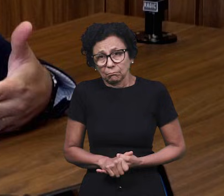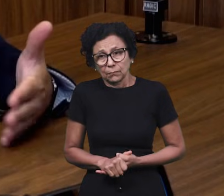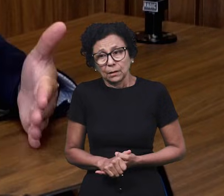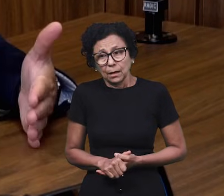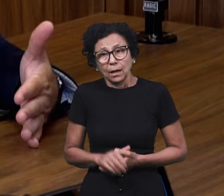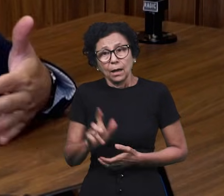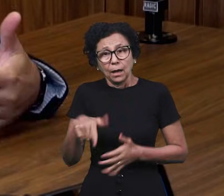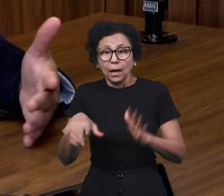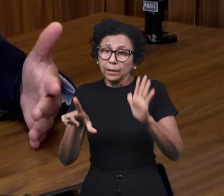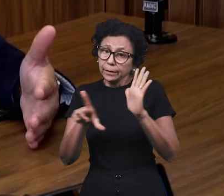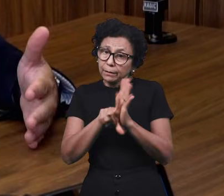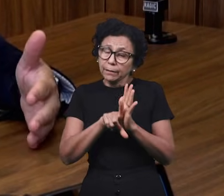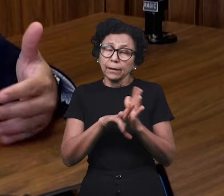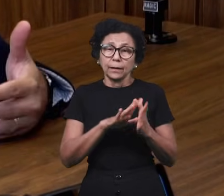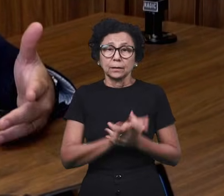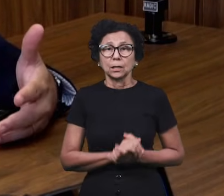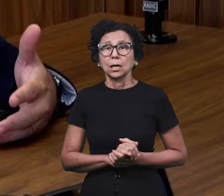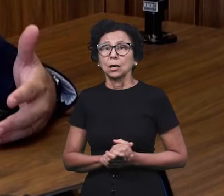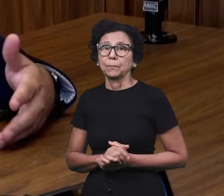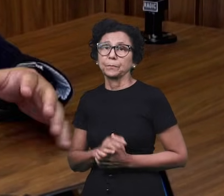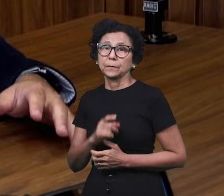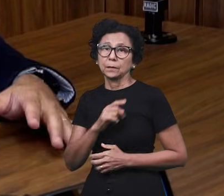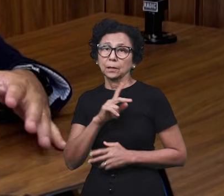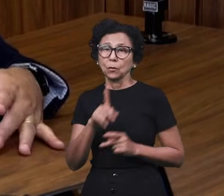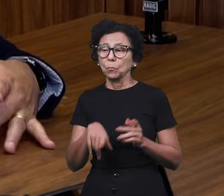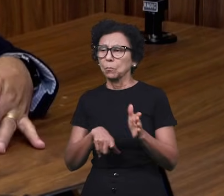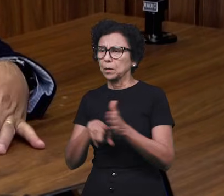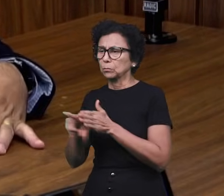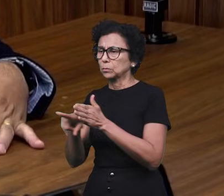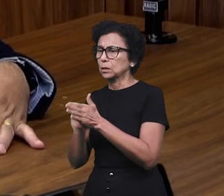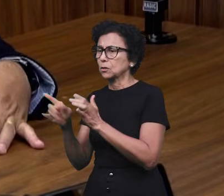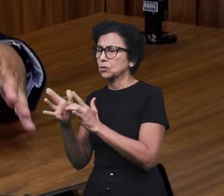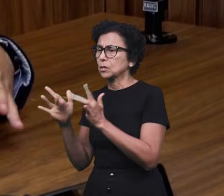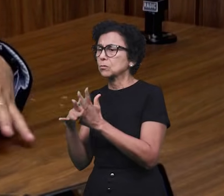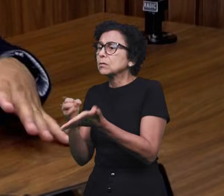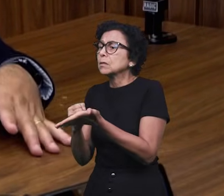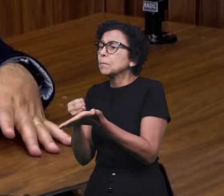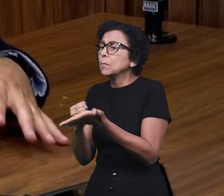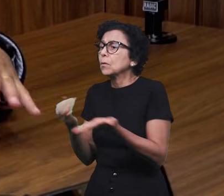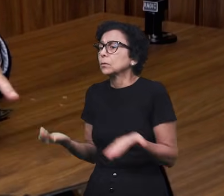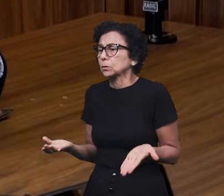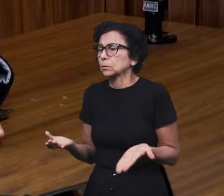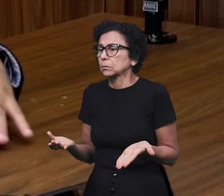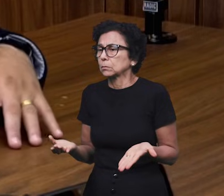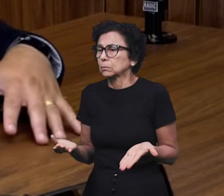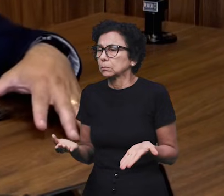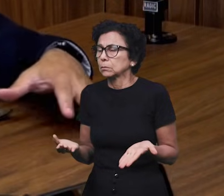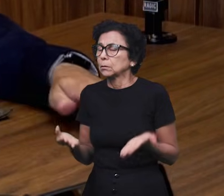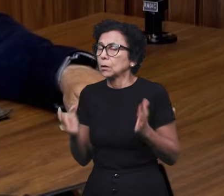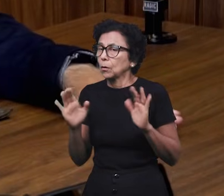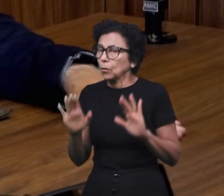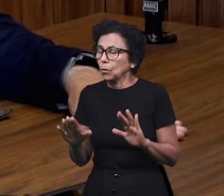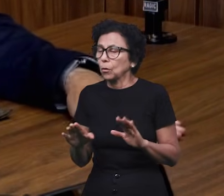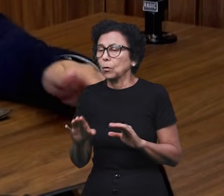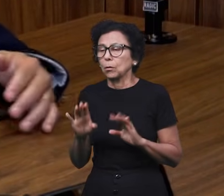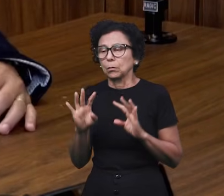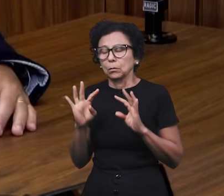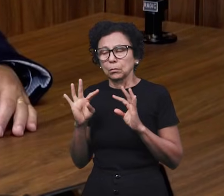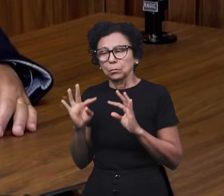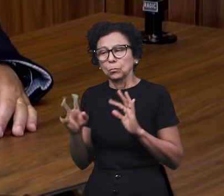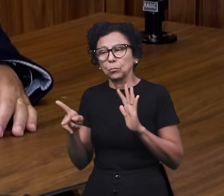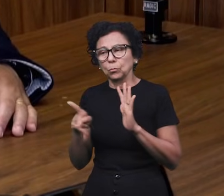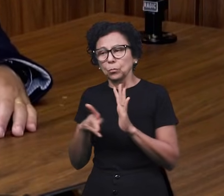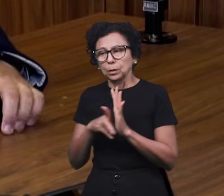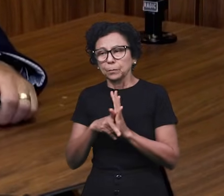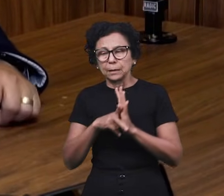que Jesus dissesse, é ilegal, vamos contra os impostos, mas o que o Senhor falou é que ele deixou bem claro, dai a César o que é de César e